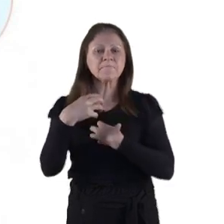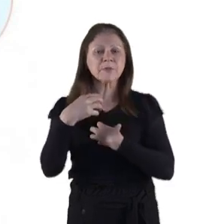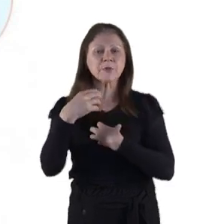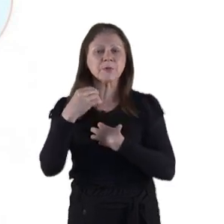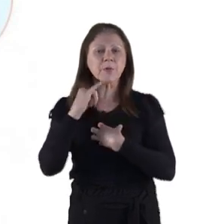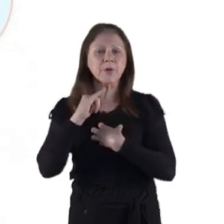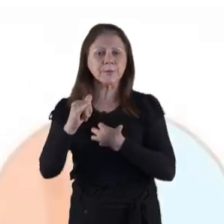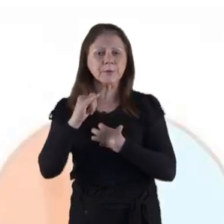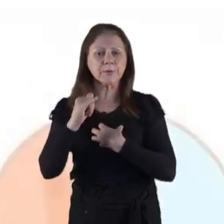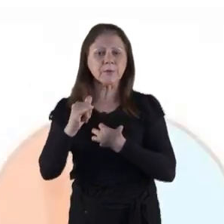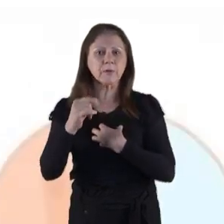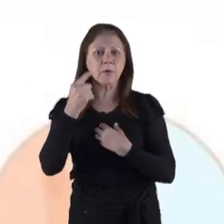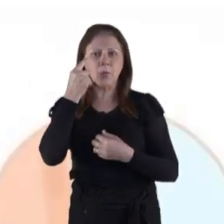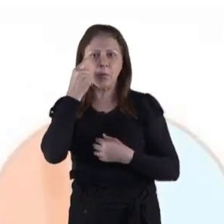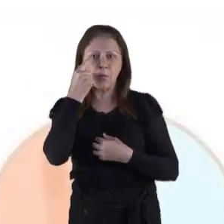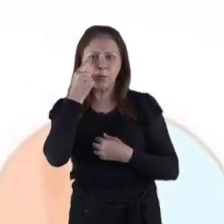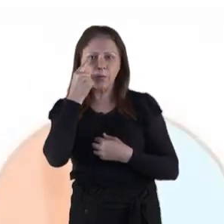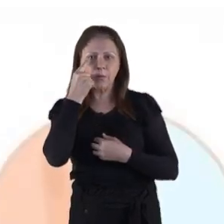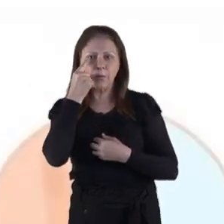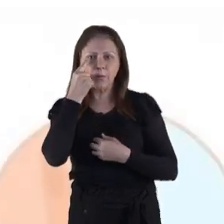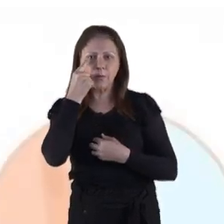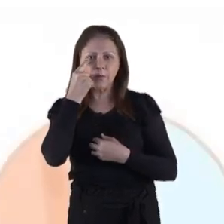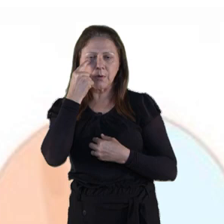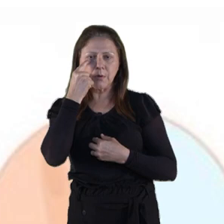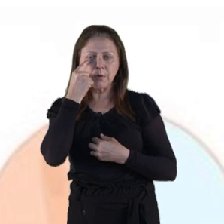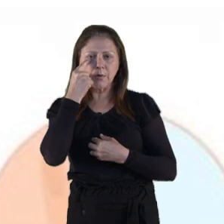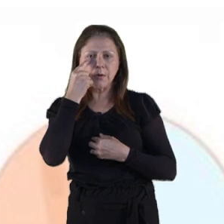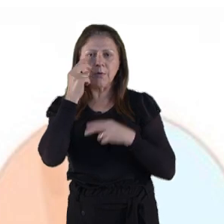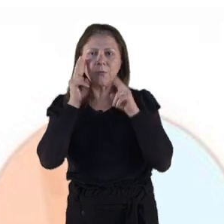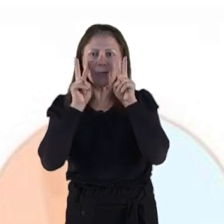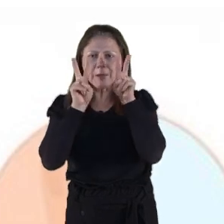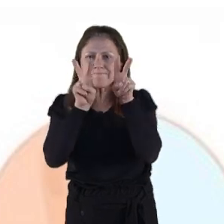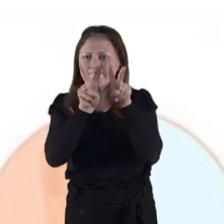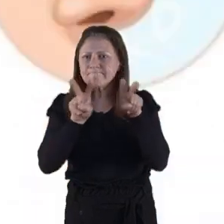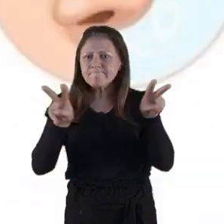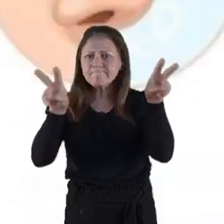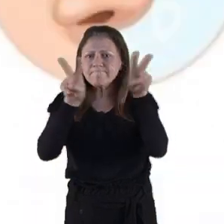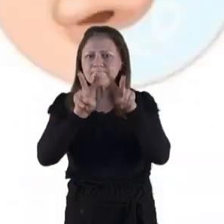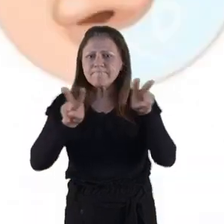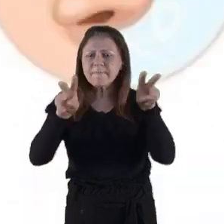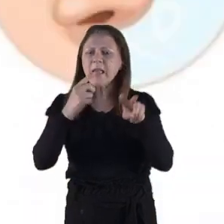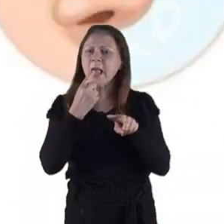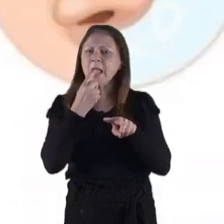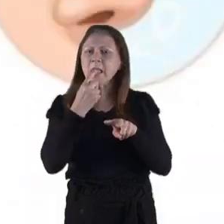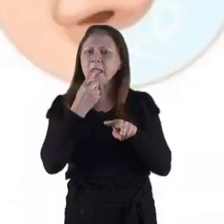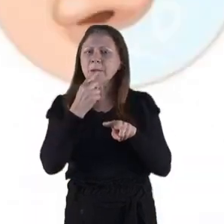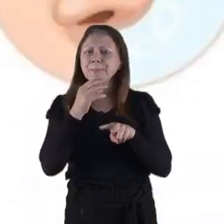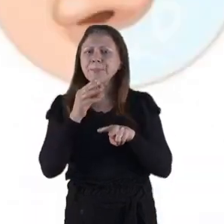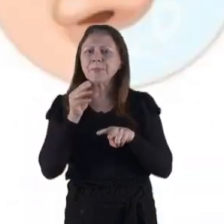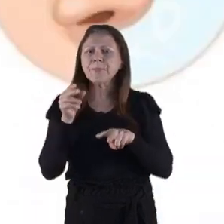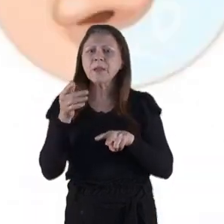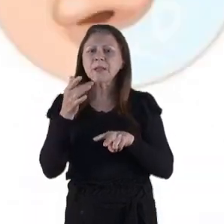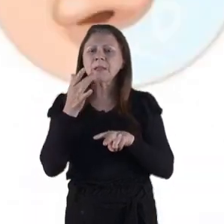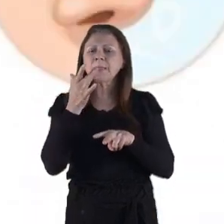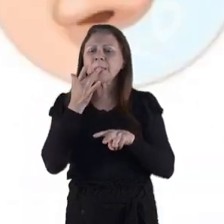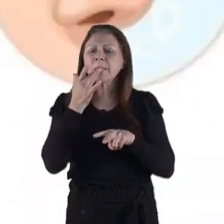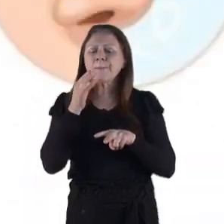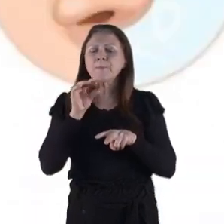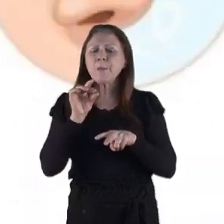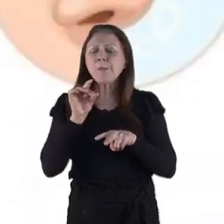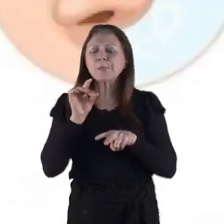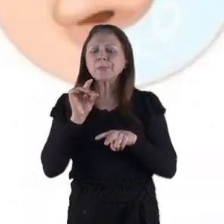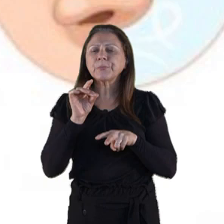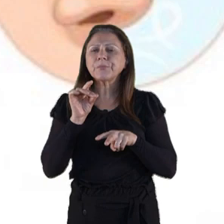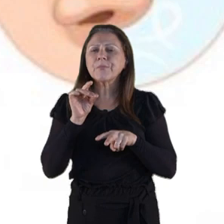deles vai emitir. Então, por exemplo, os olhos fazem parte do sentido da visão. A língua faz parte do sentido